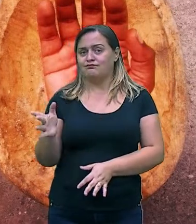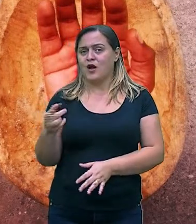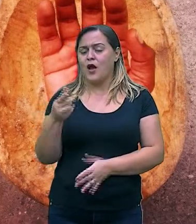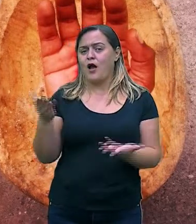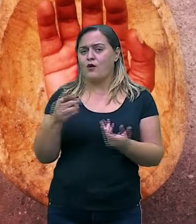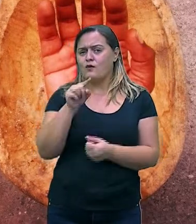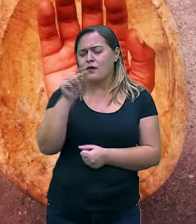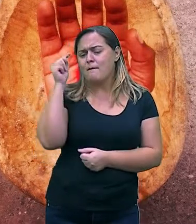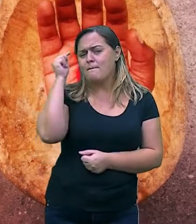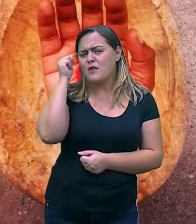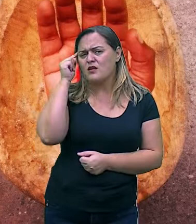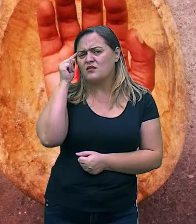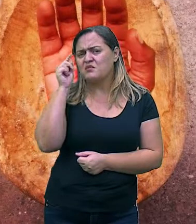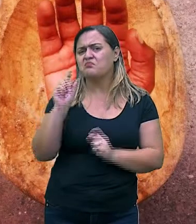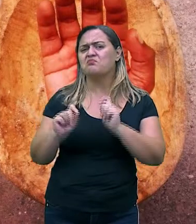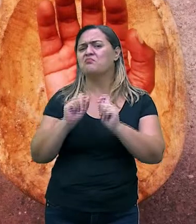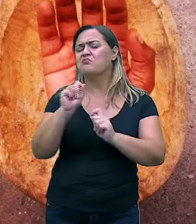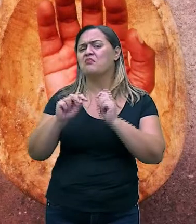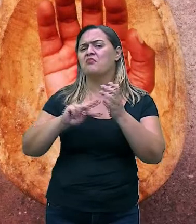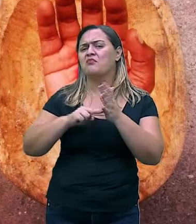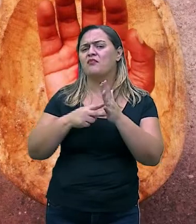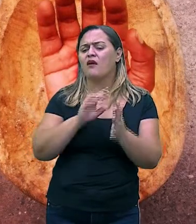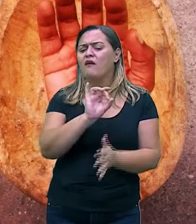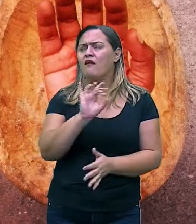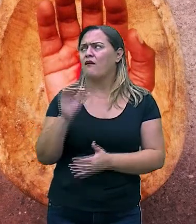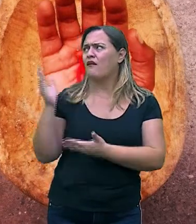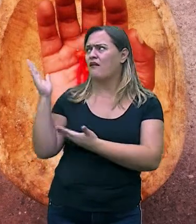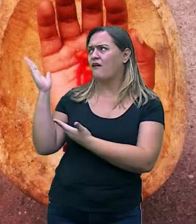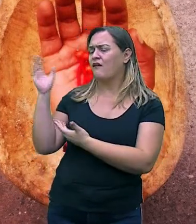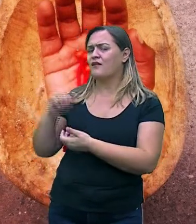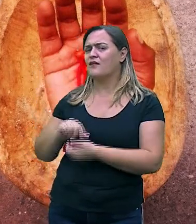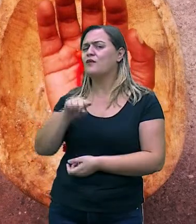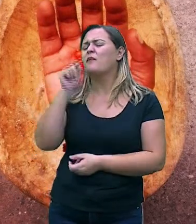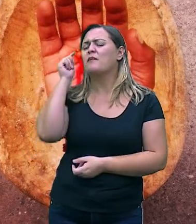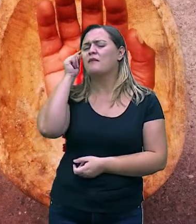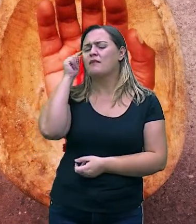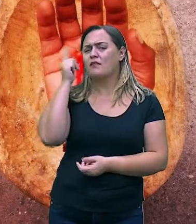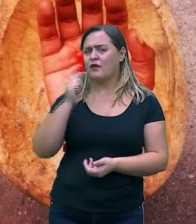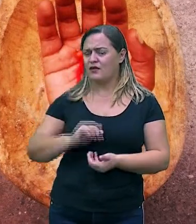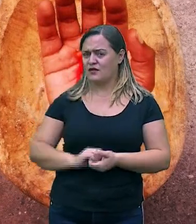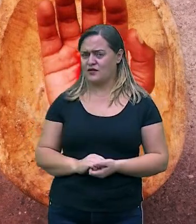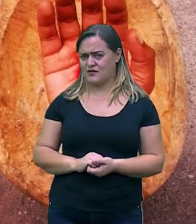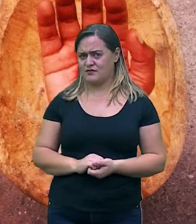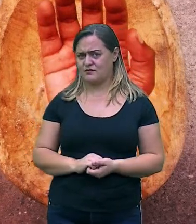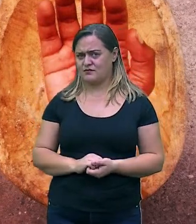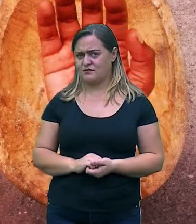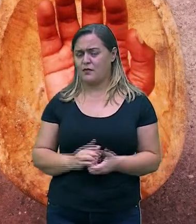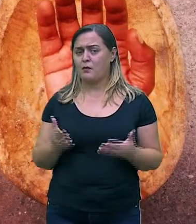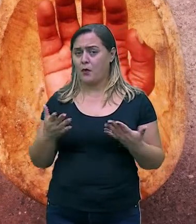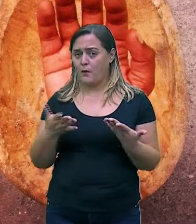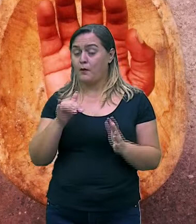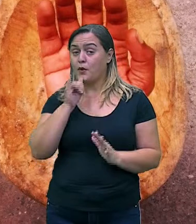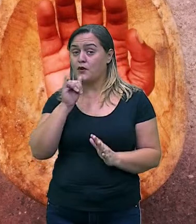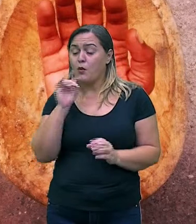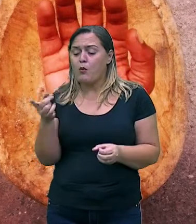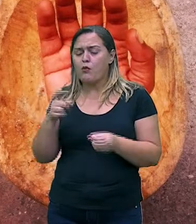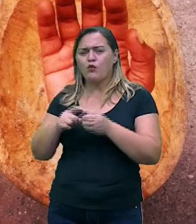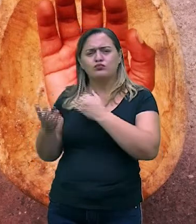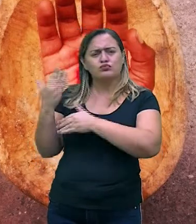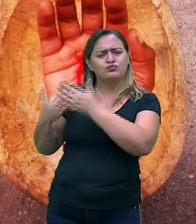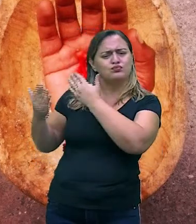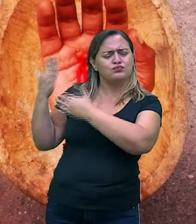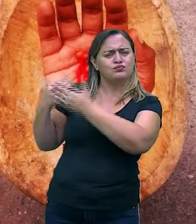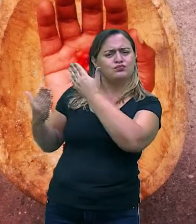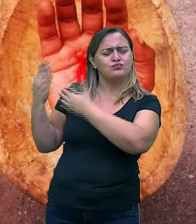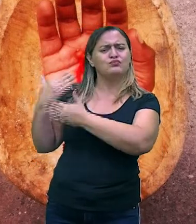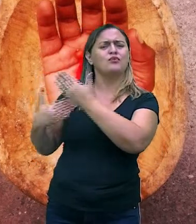pensar. Vou deixar você refletir. Porque o que é a arte? Voltamos lá no início, lá nos primórdios, das nossas